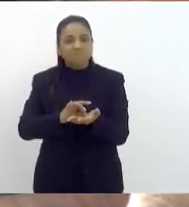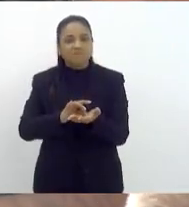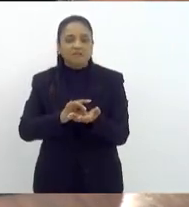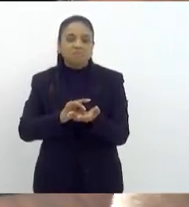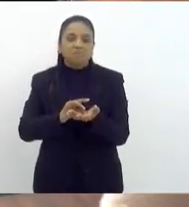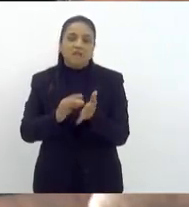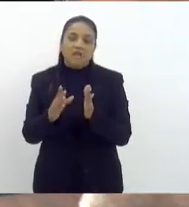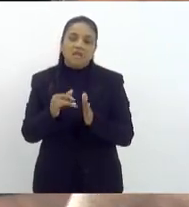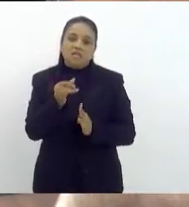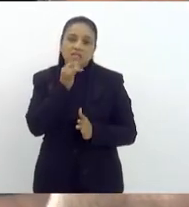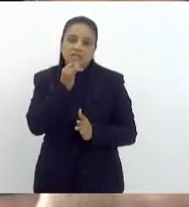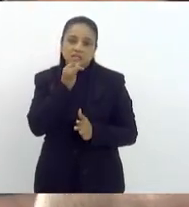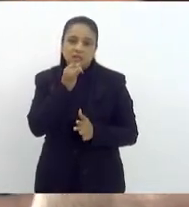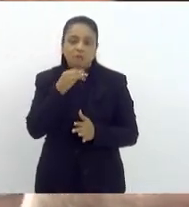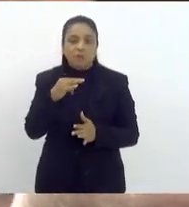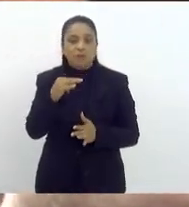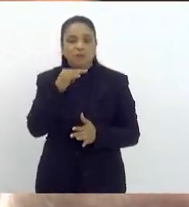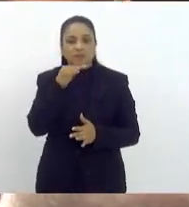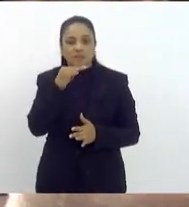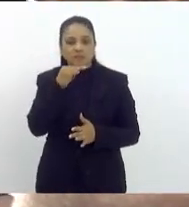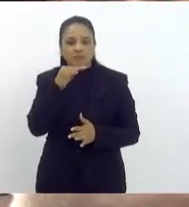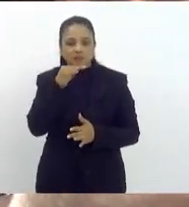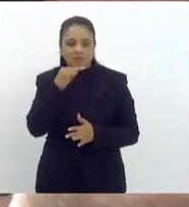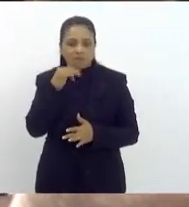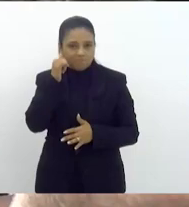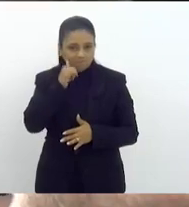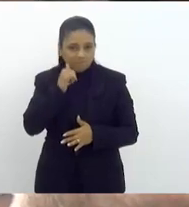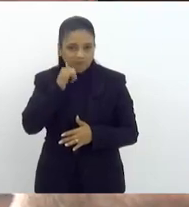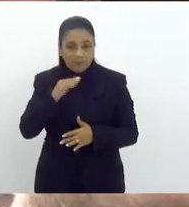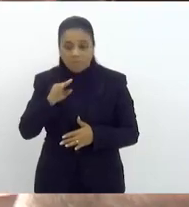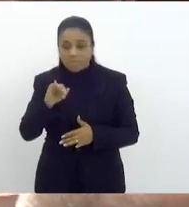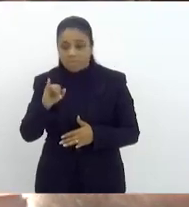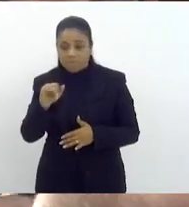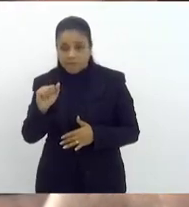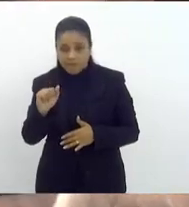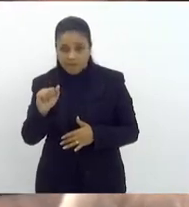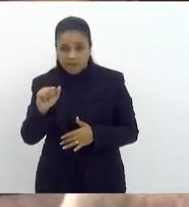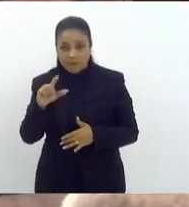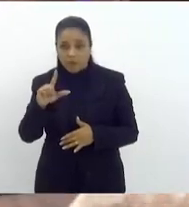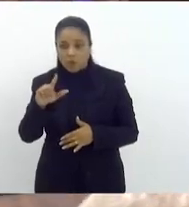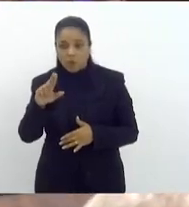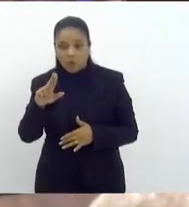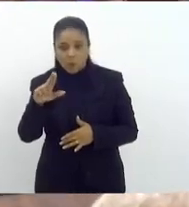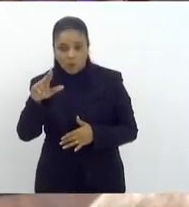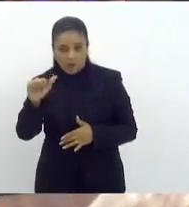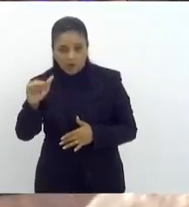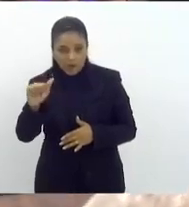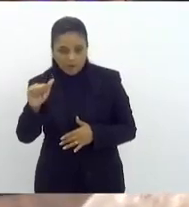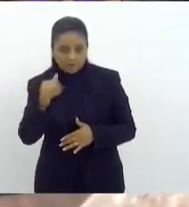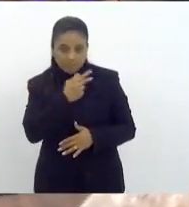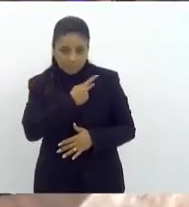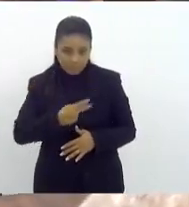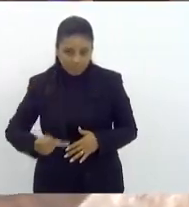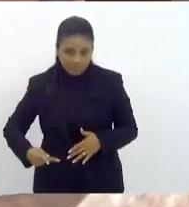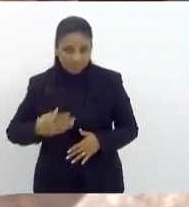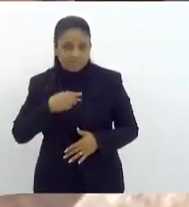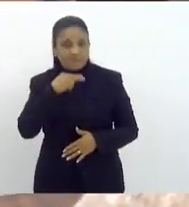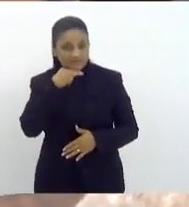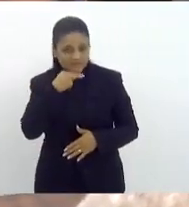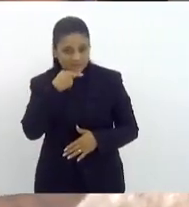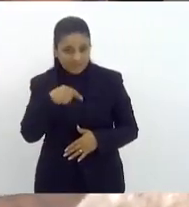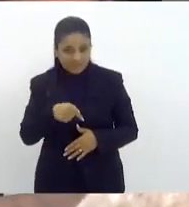citar aqui exemplo da neta do nosso presidente Lula Bia Lula que se trata com o cannabis e